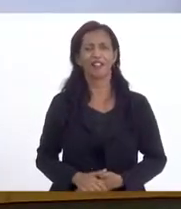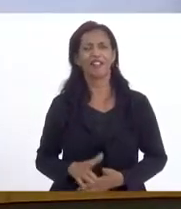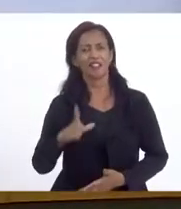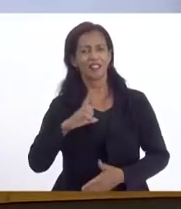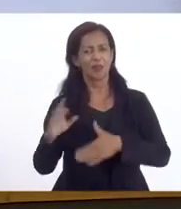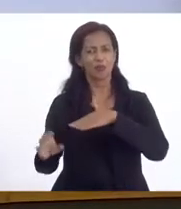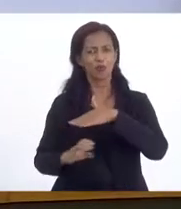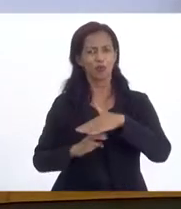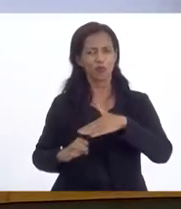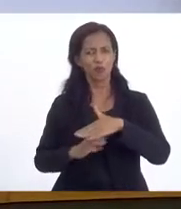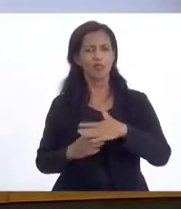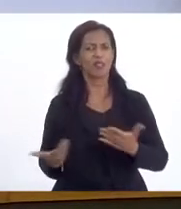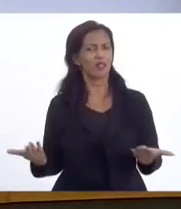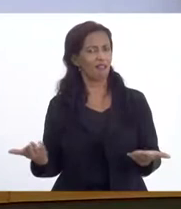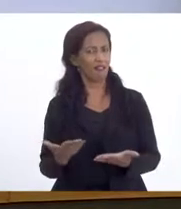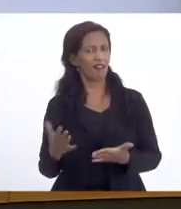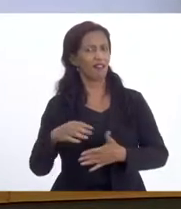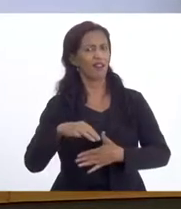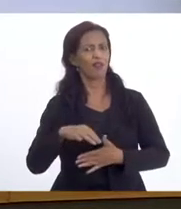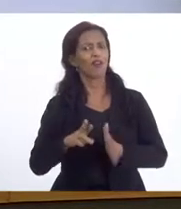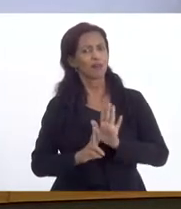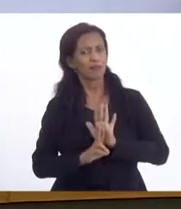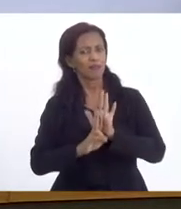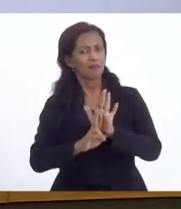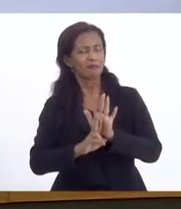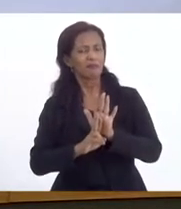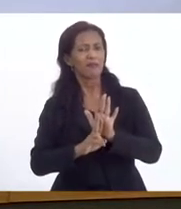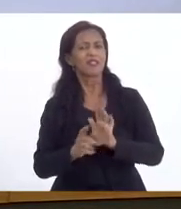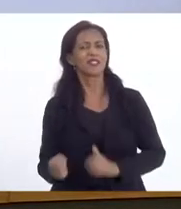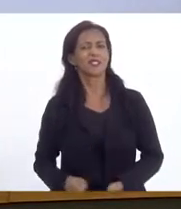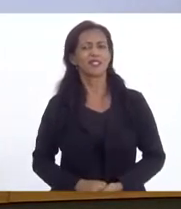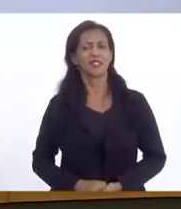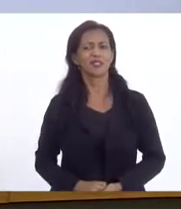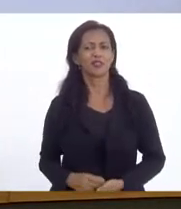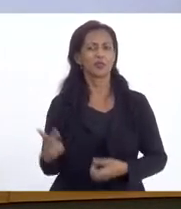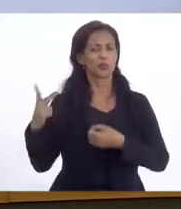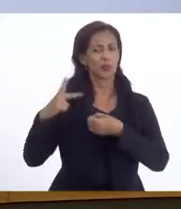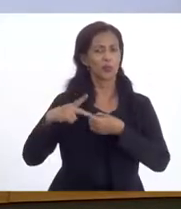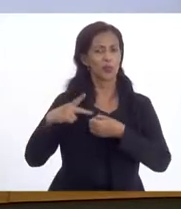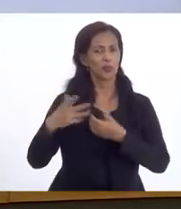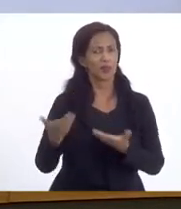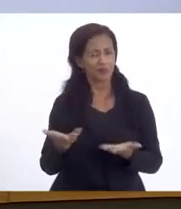empresários à mesa e agora também os representantes dos petroleiros aqui conosco.